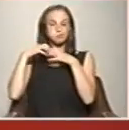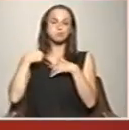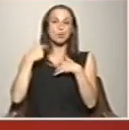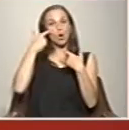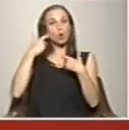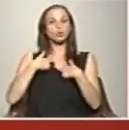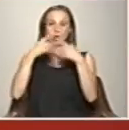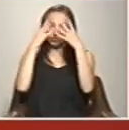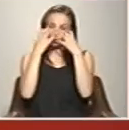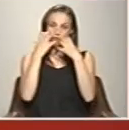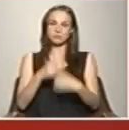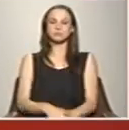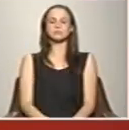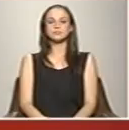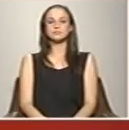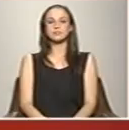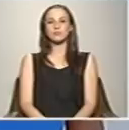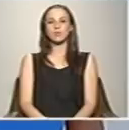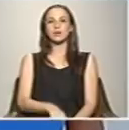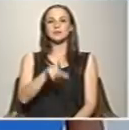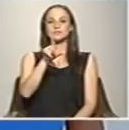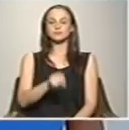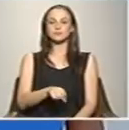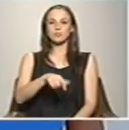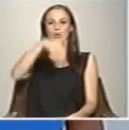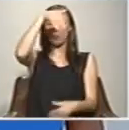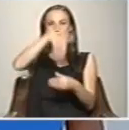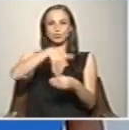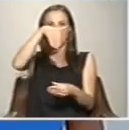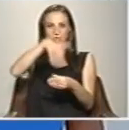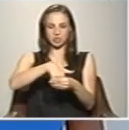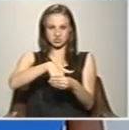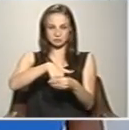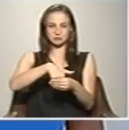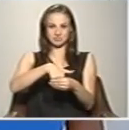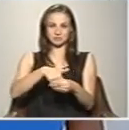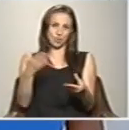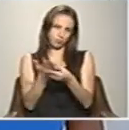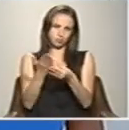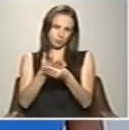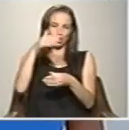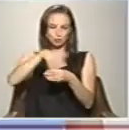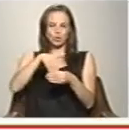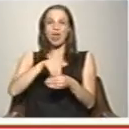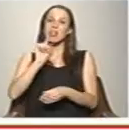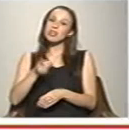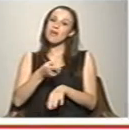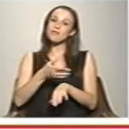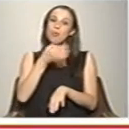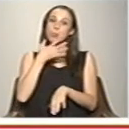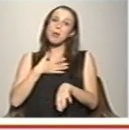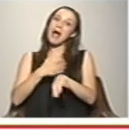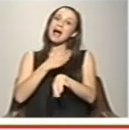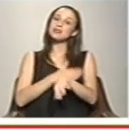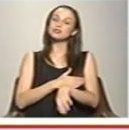sono. Muito bem. Exatamente. As torradas, que é uma coisa que às vezes nós comemos ao pequeno almoço, se calhar devíamos começar a comer antes de nos deitar